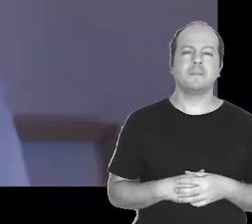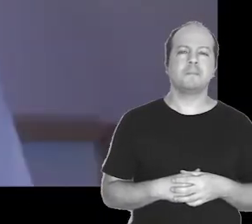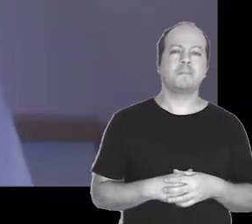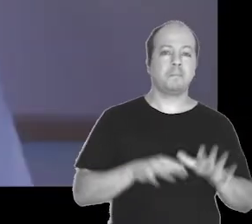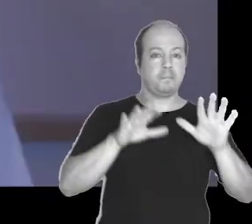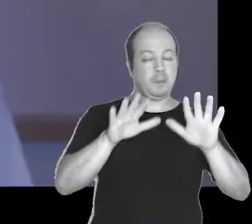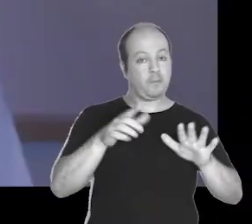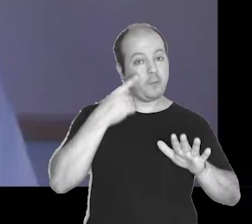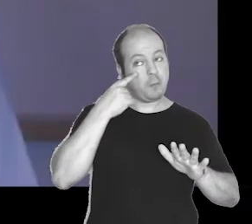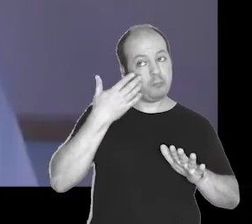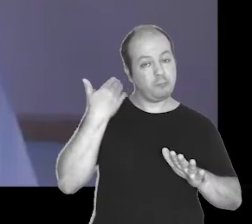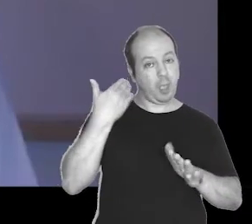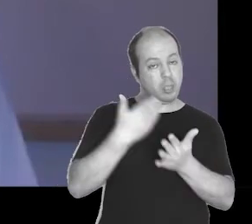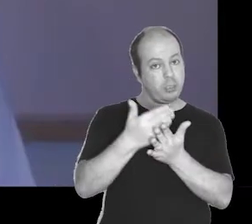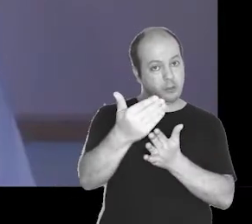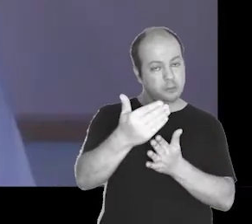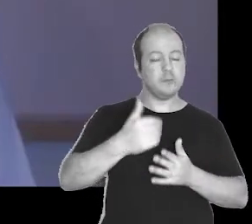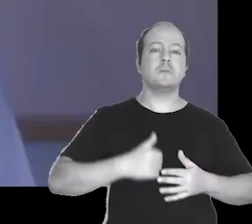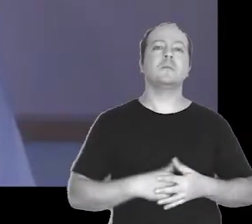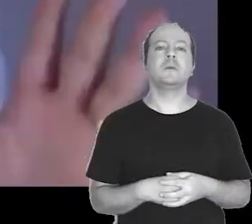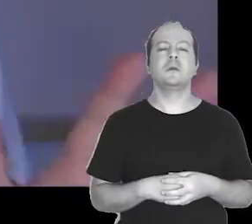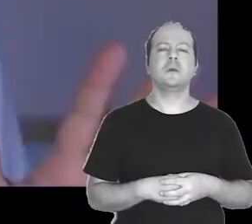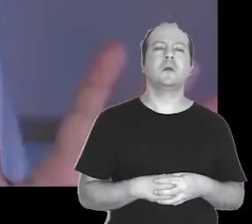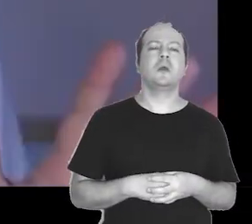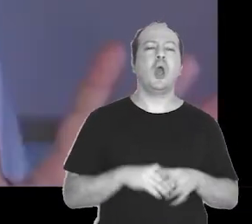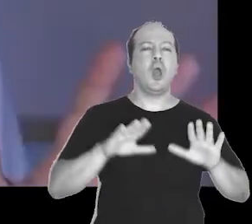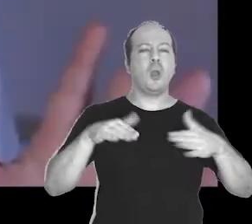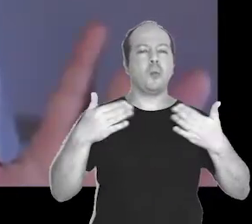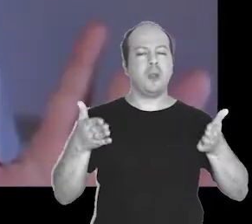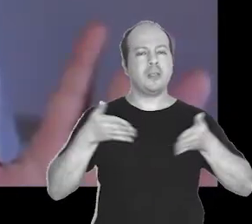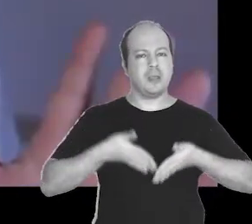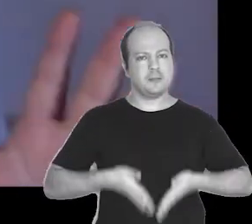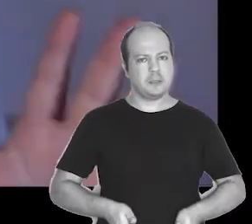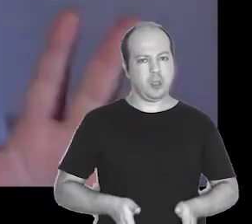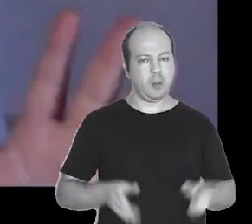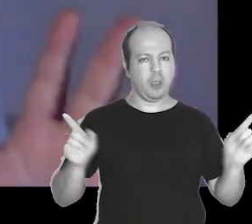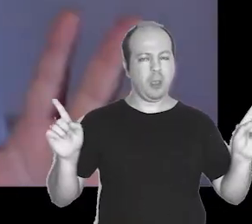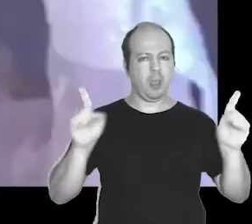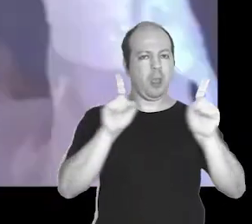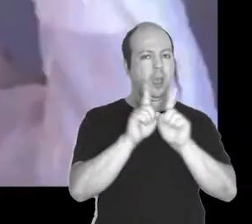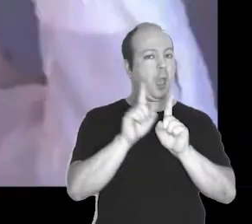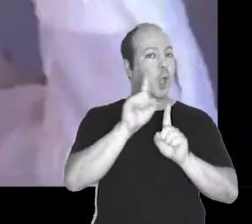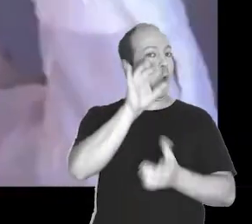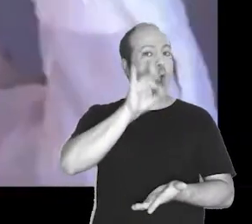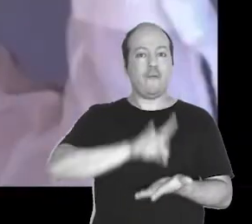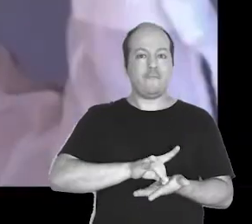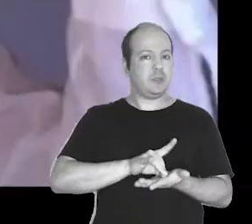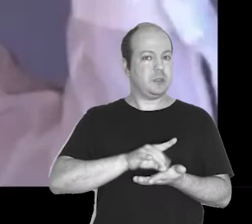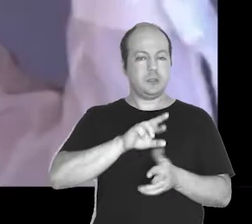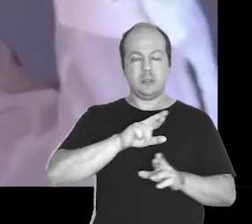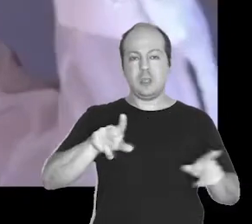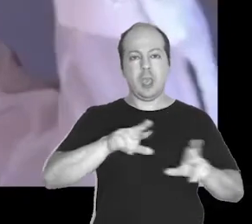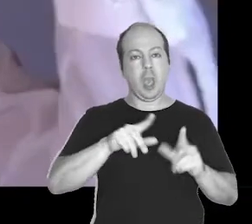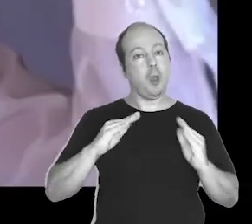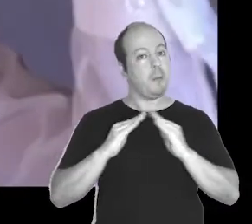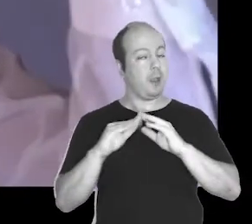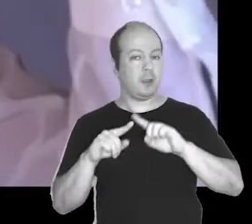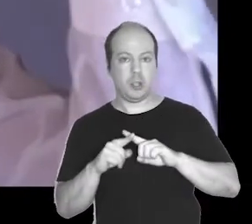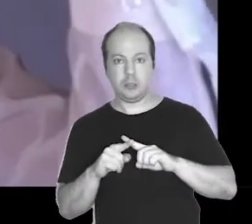Então vamos do início. Quando o senhor nasceu de uma relação não oficializada pela